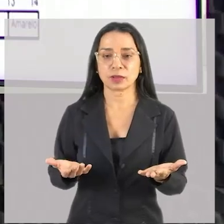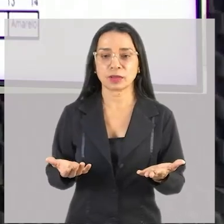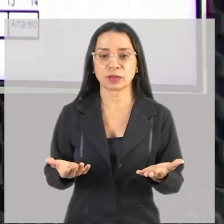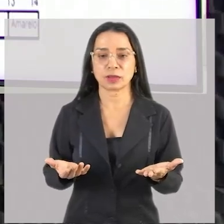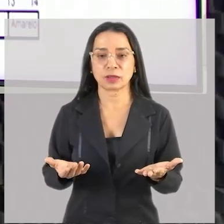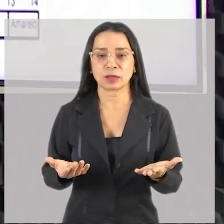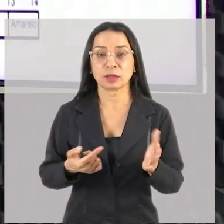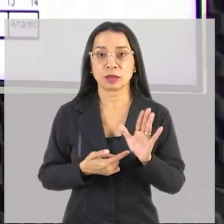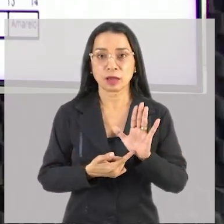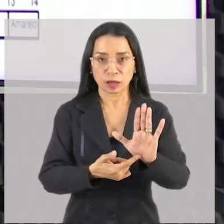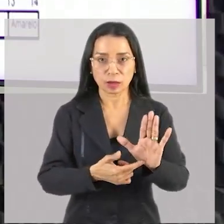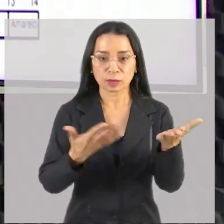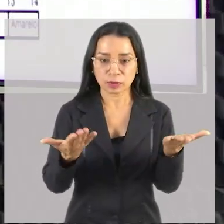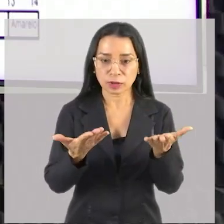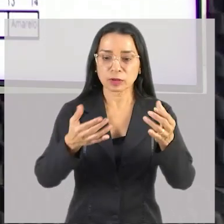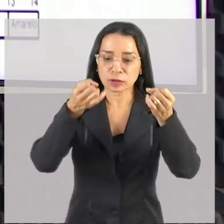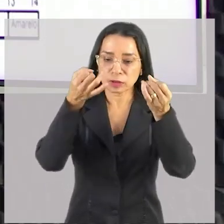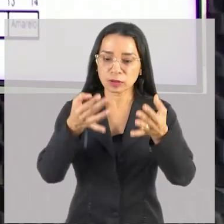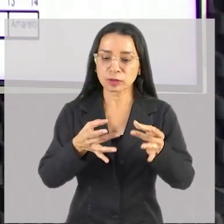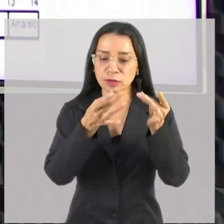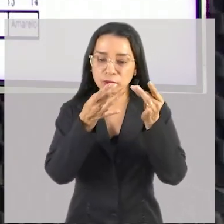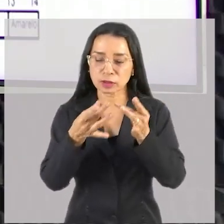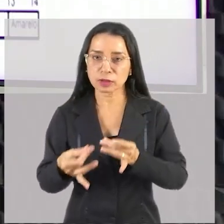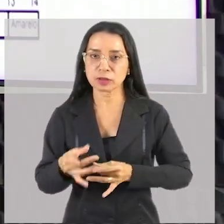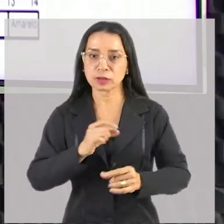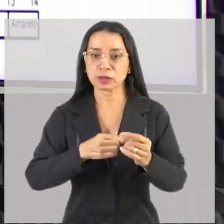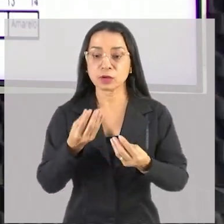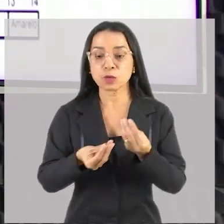Geralmente, deixa eu mostrar um pouquinho aqui para você como é que ele funciona.